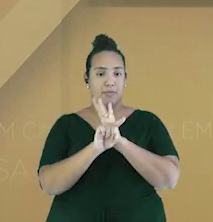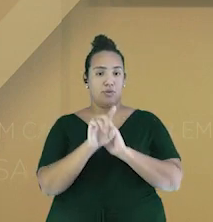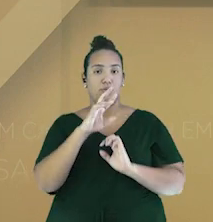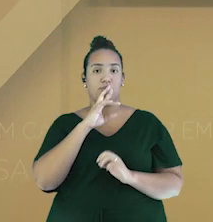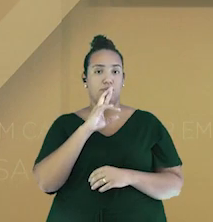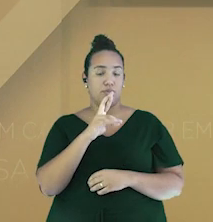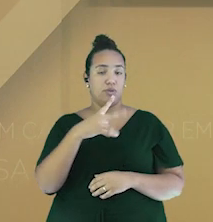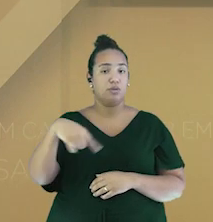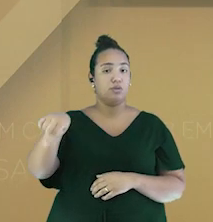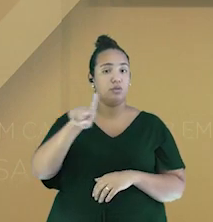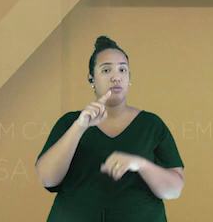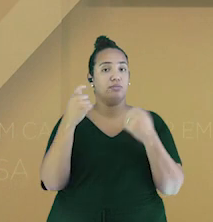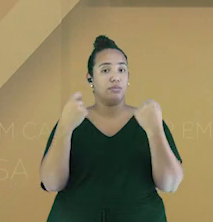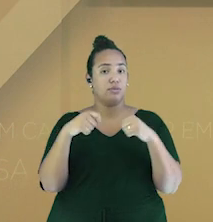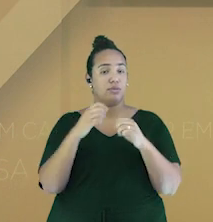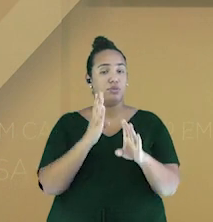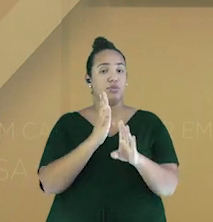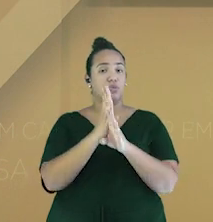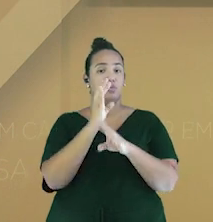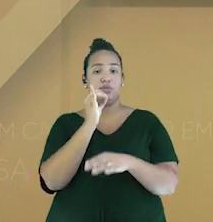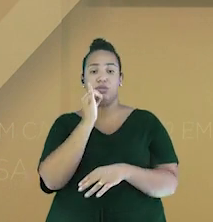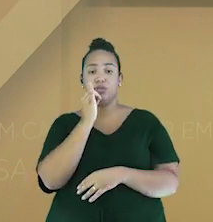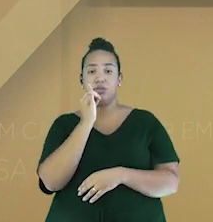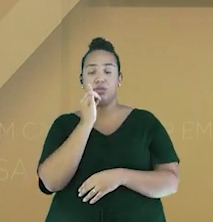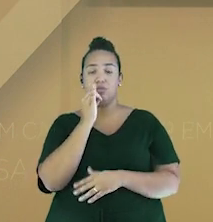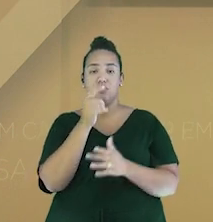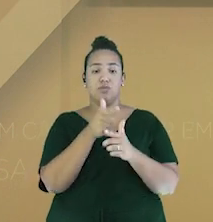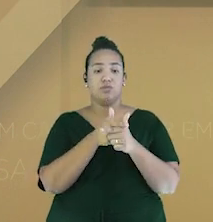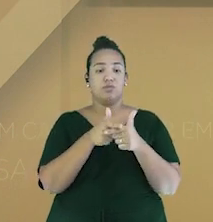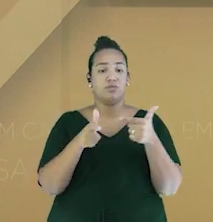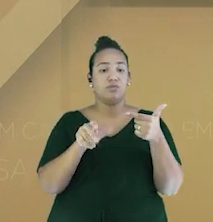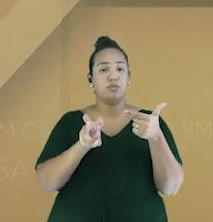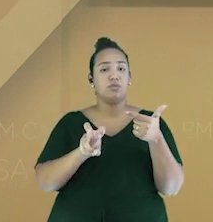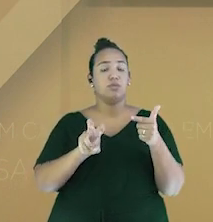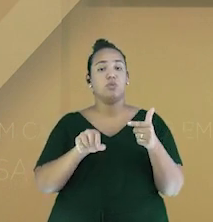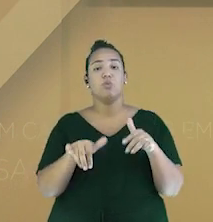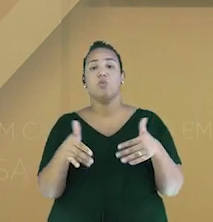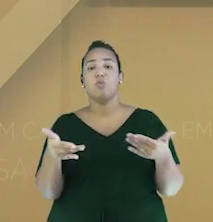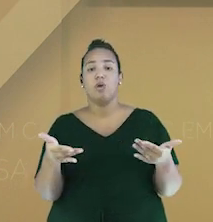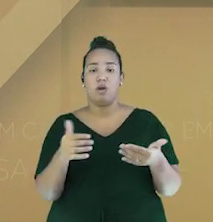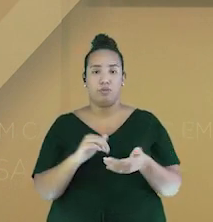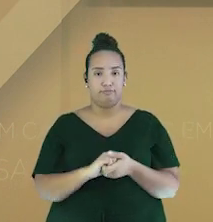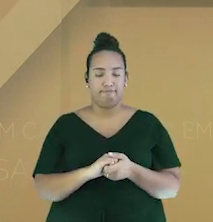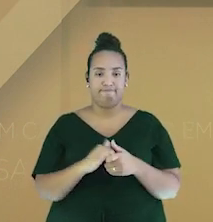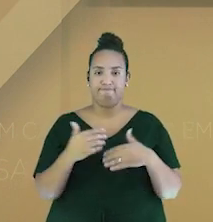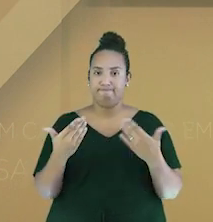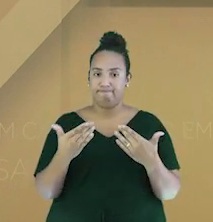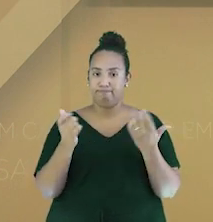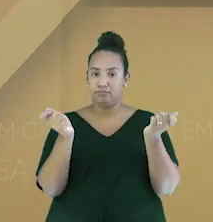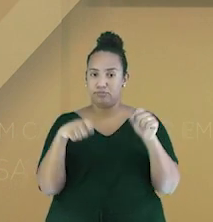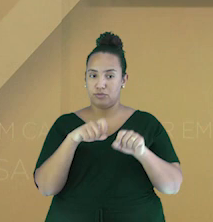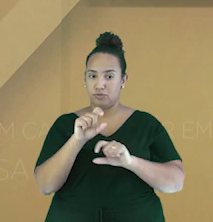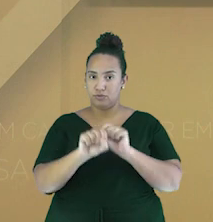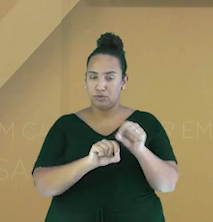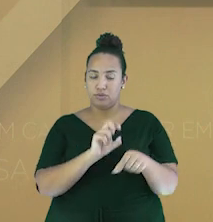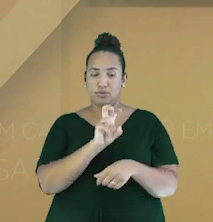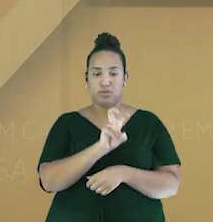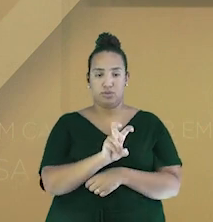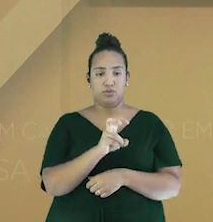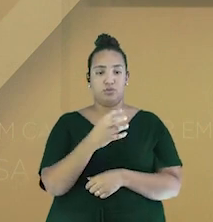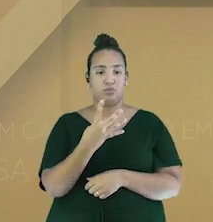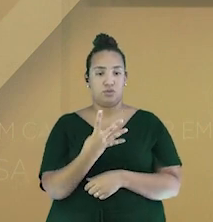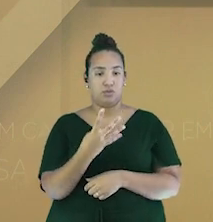precisamos descobrir quais são os divisores de 5. Os possíveis divisores de 5 são 5,